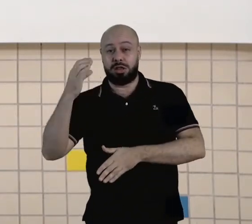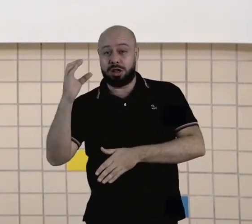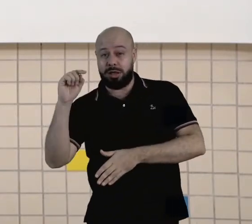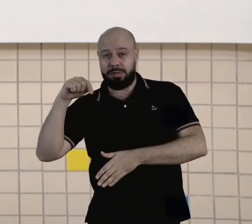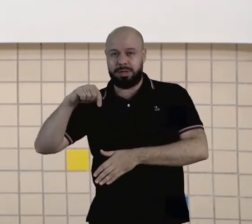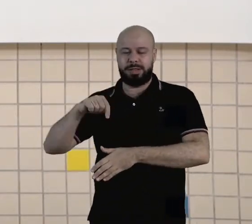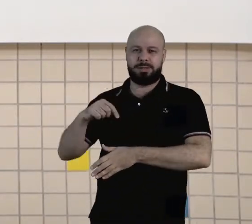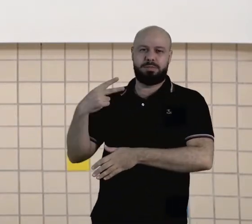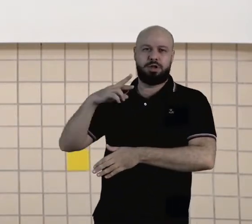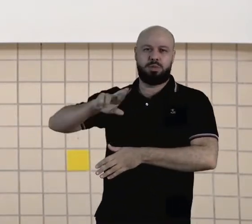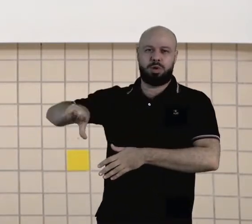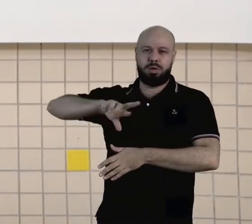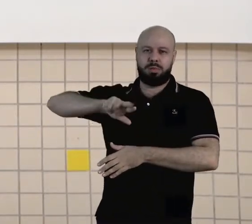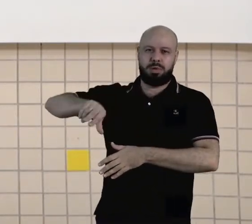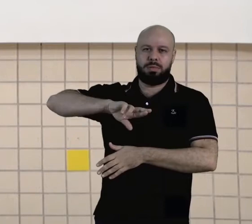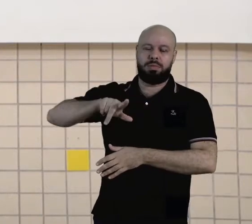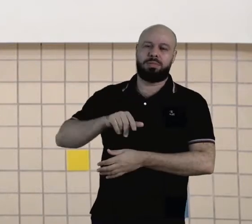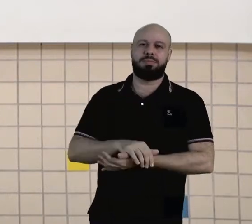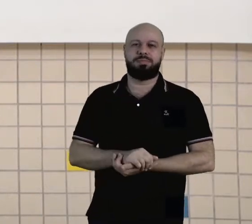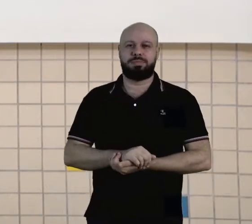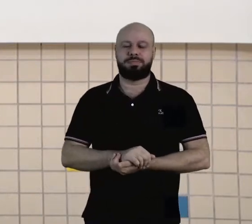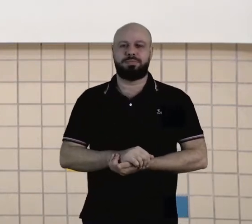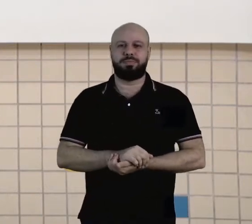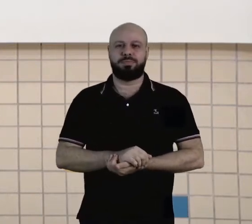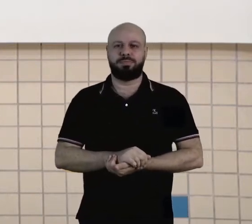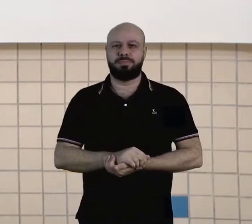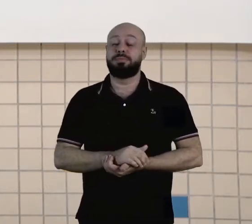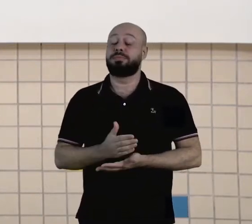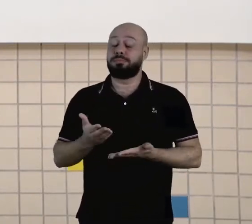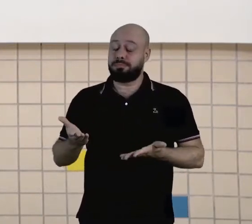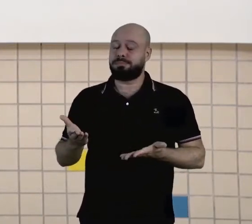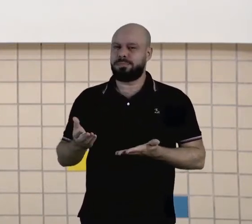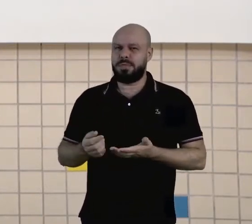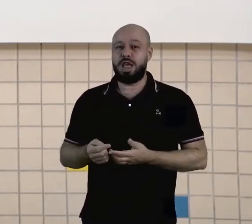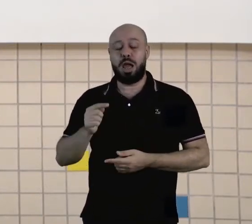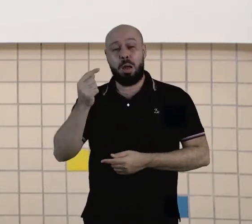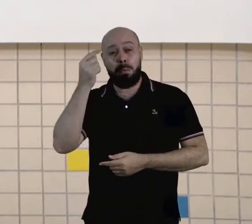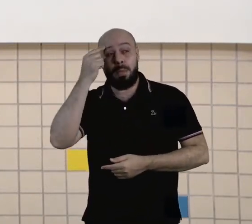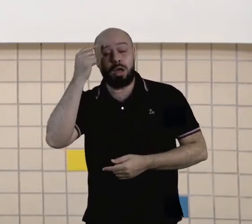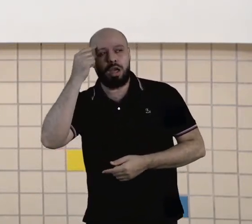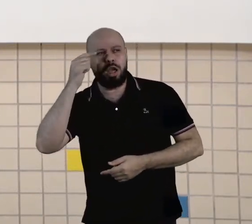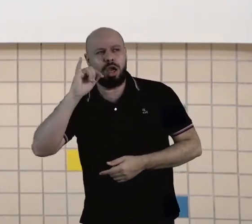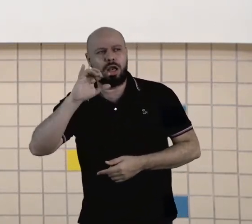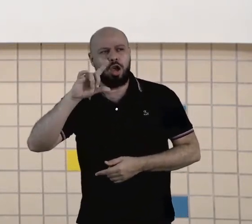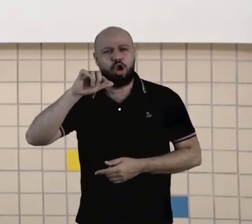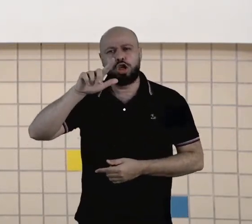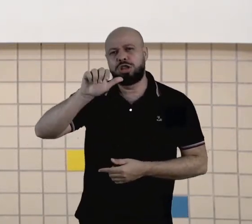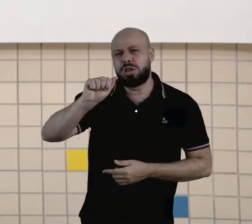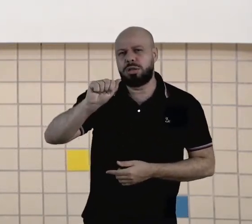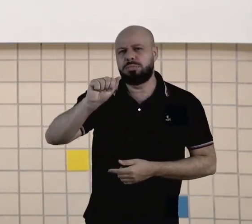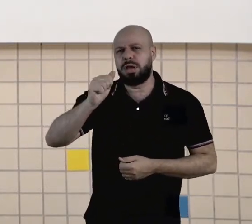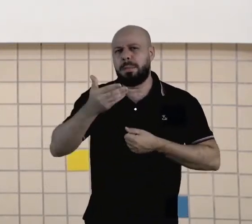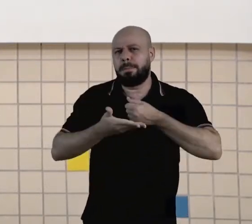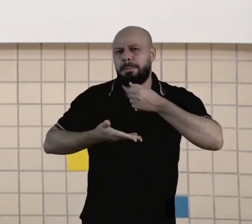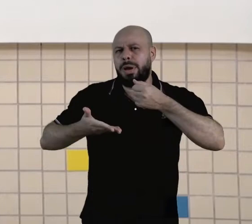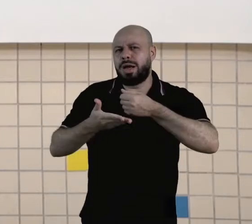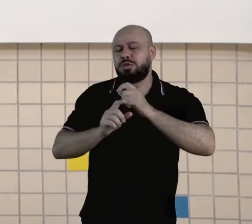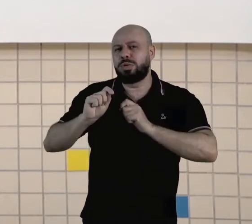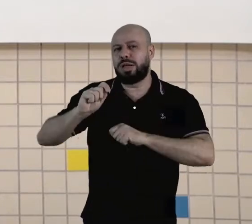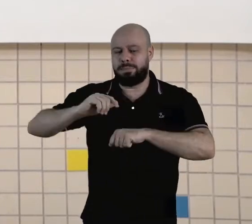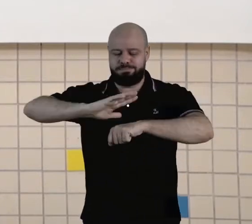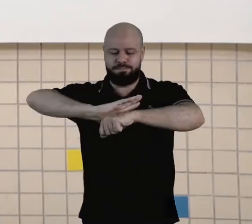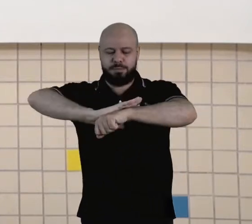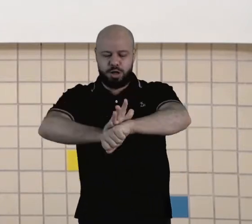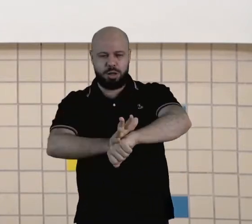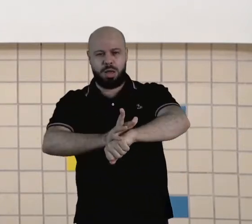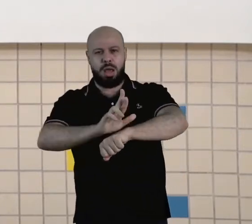isso, não existia. Infelizmente, essa ideologia era plantada, era pautada por racismo